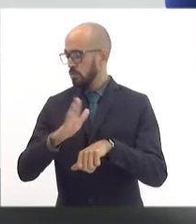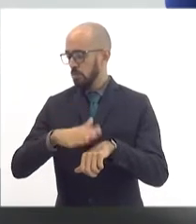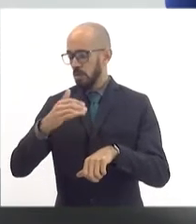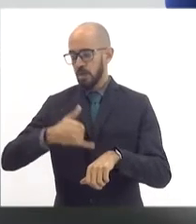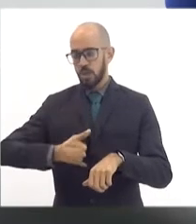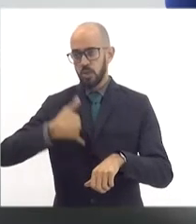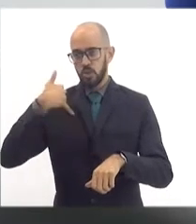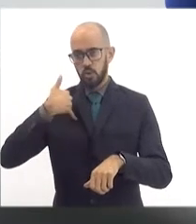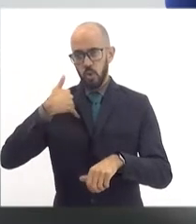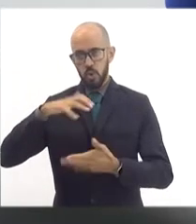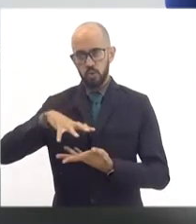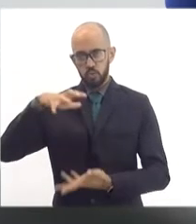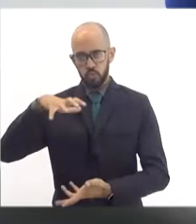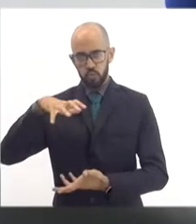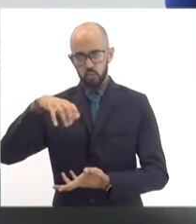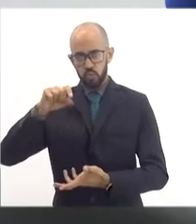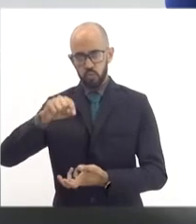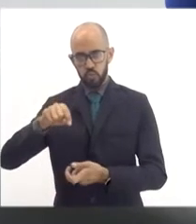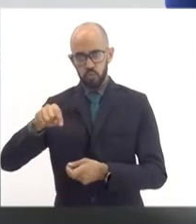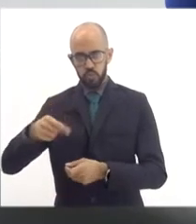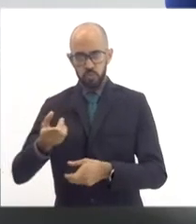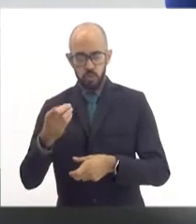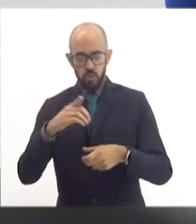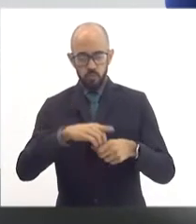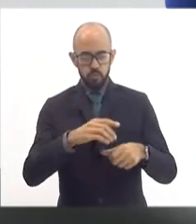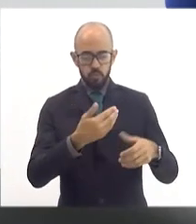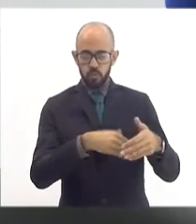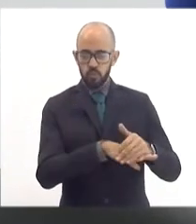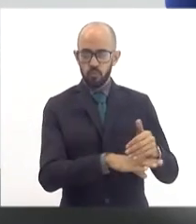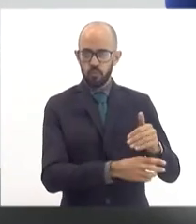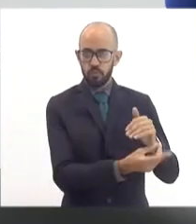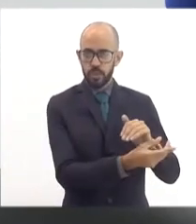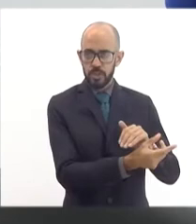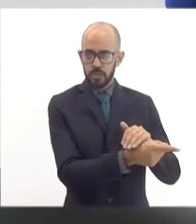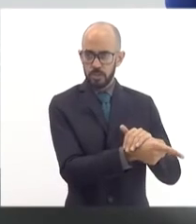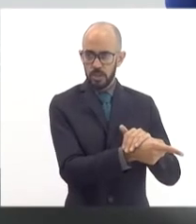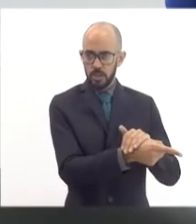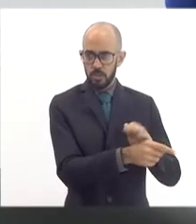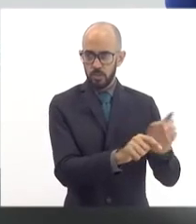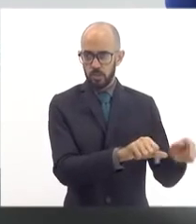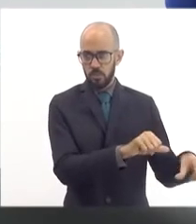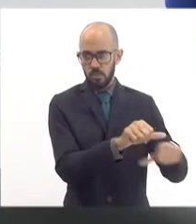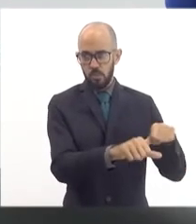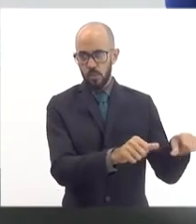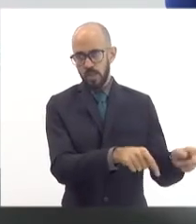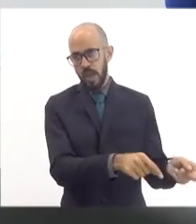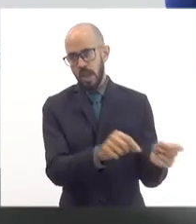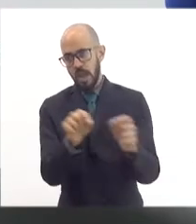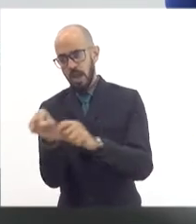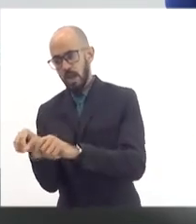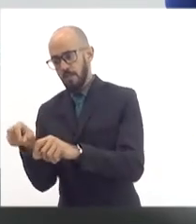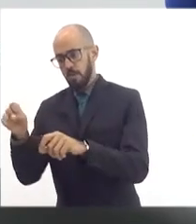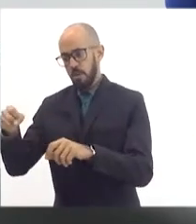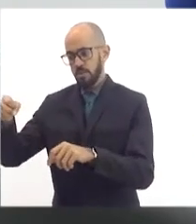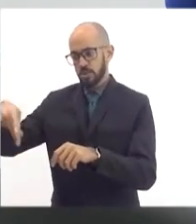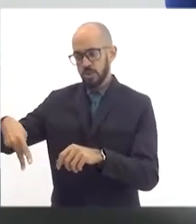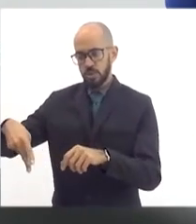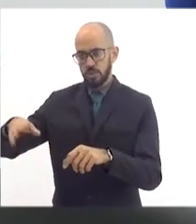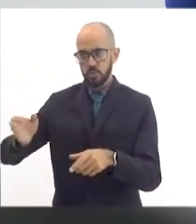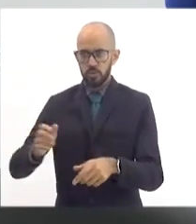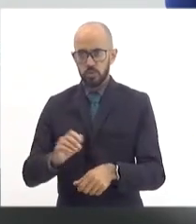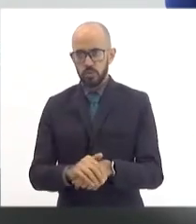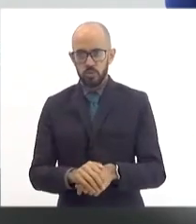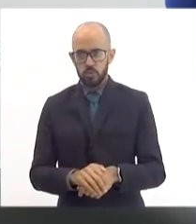do fundo financeiro para o previdenciário, no montante que fosse